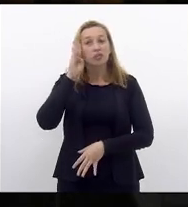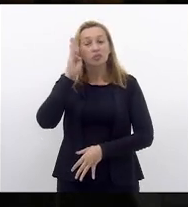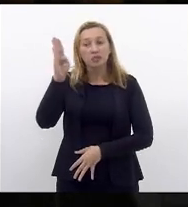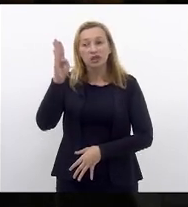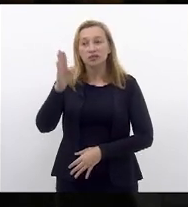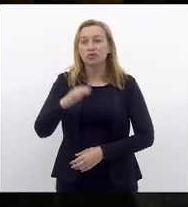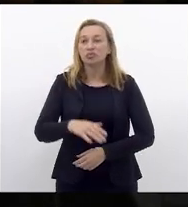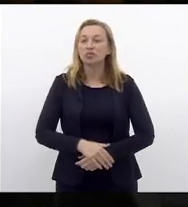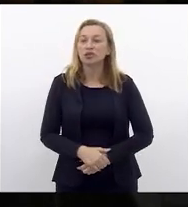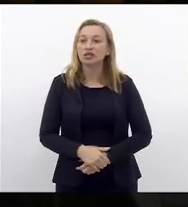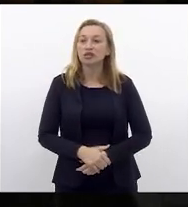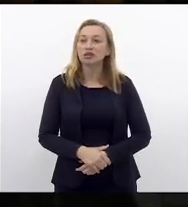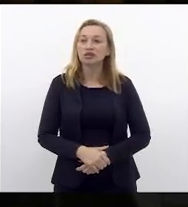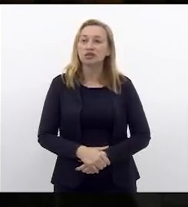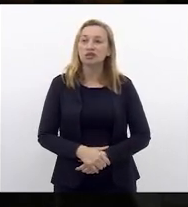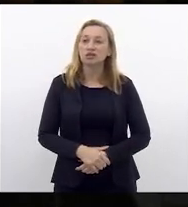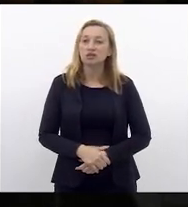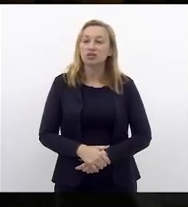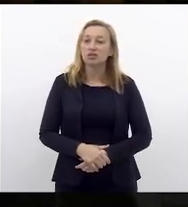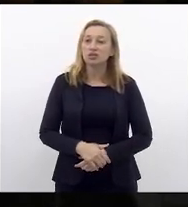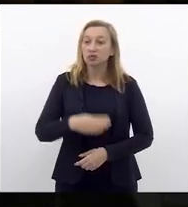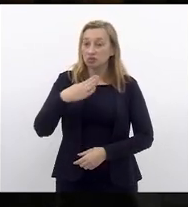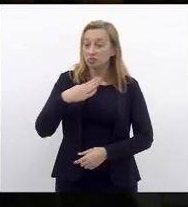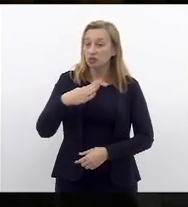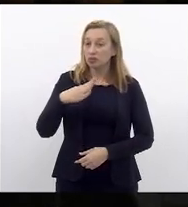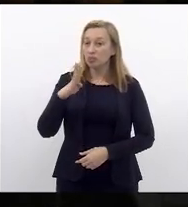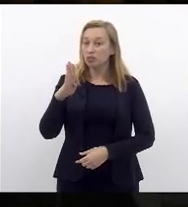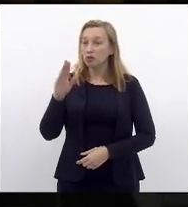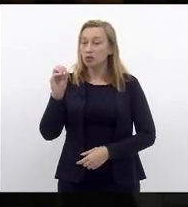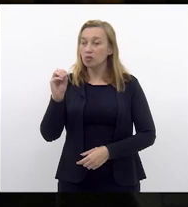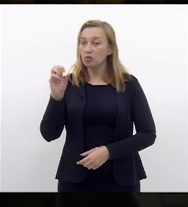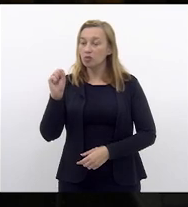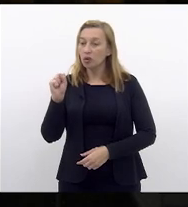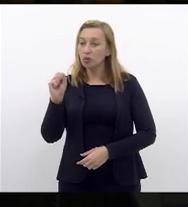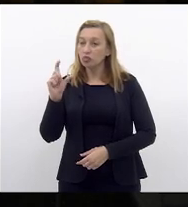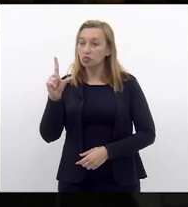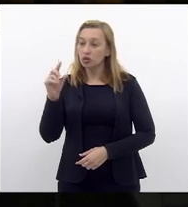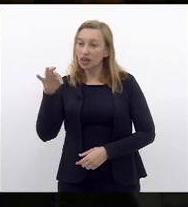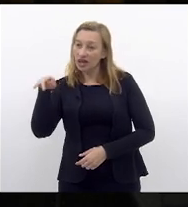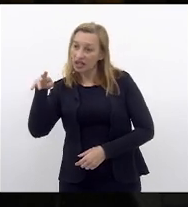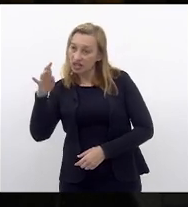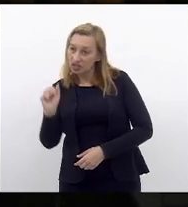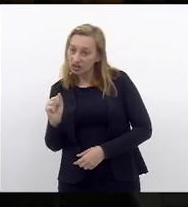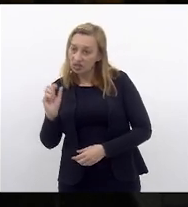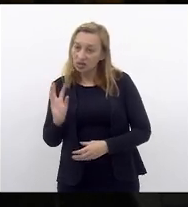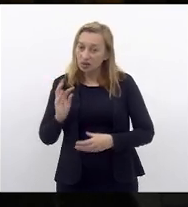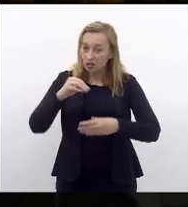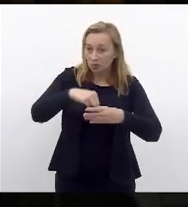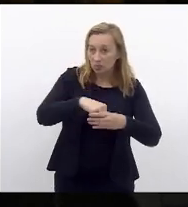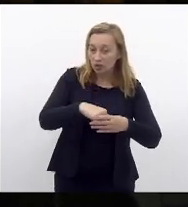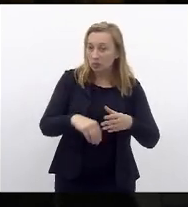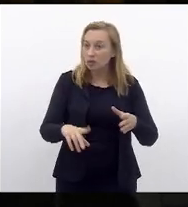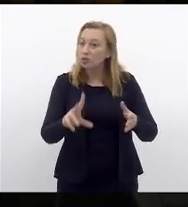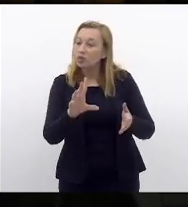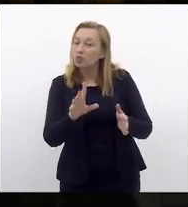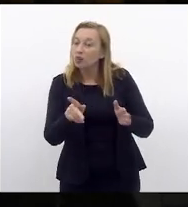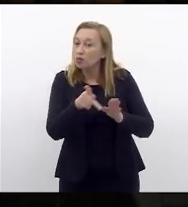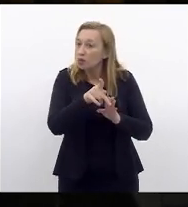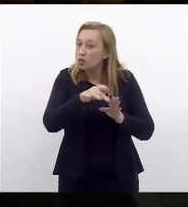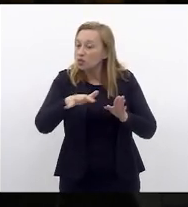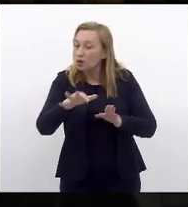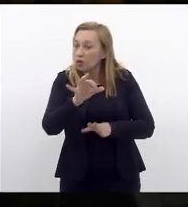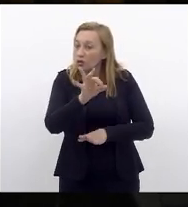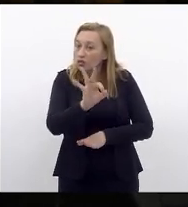principalmente pelos bolsonaristas, de que houvesse a implementação de um protocolo